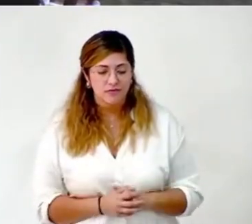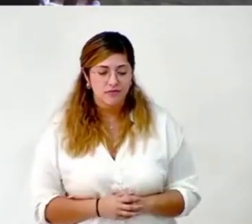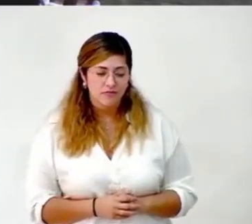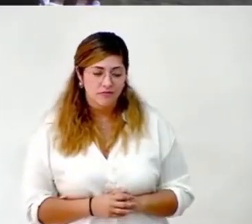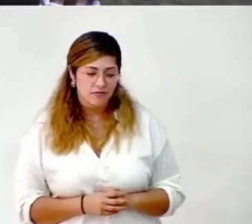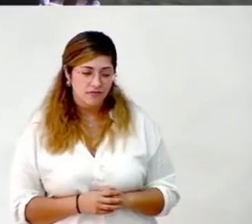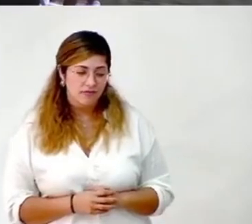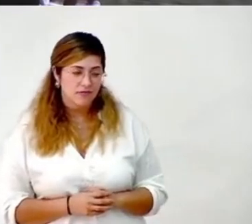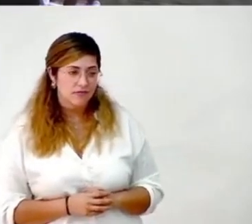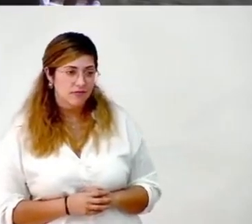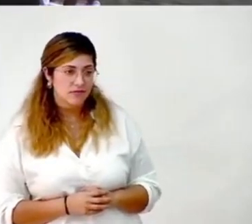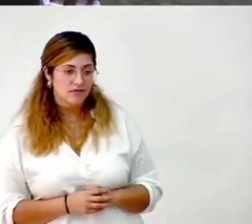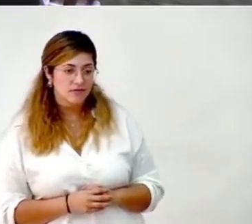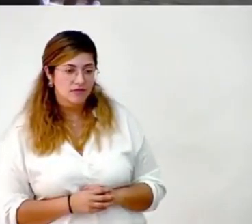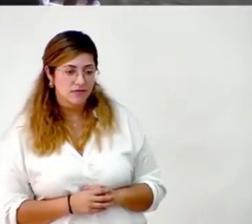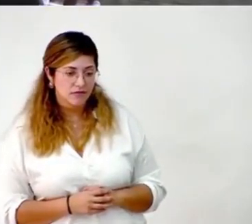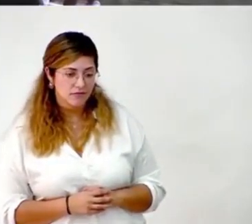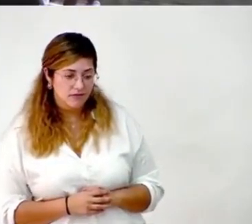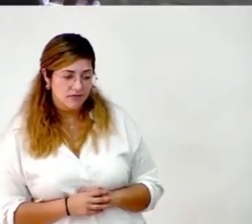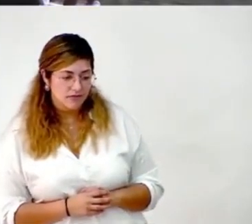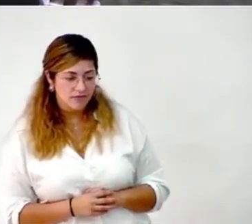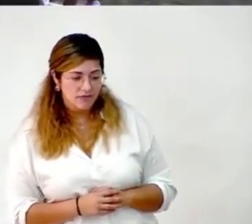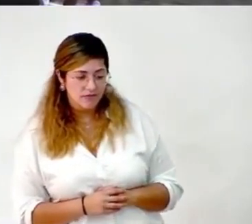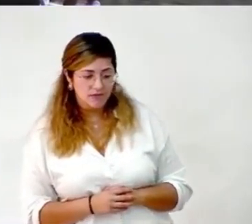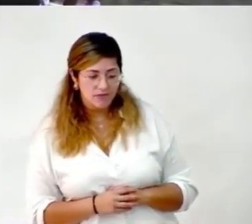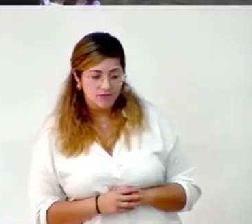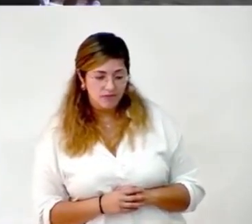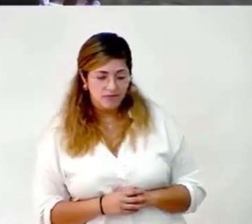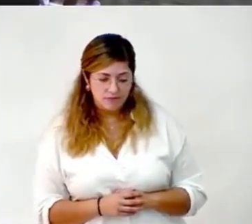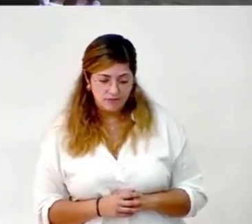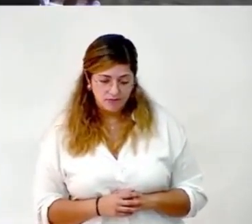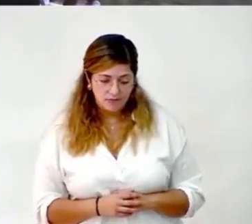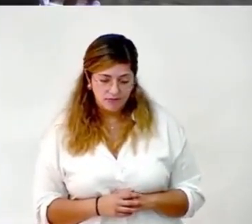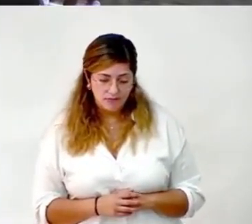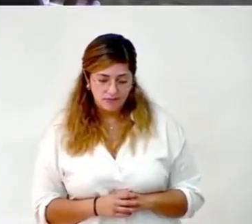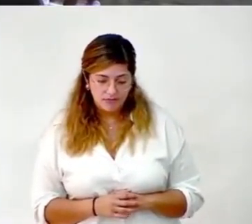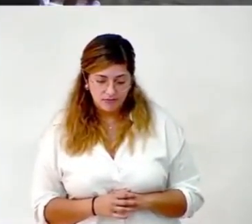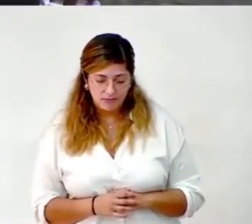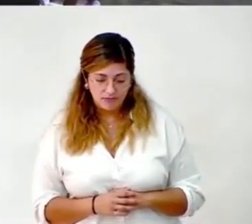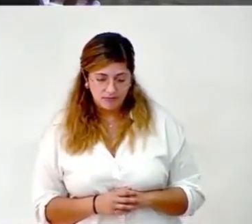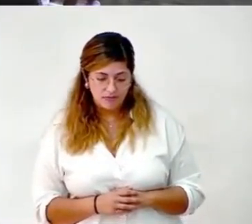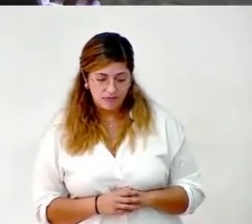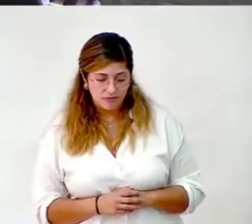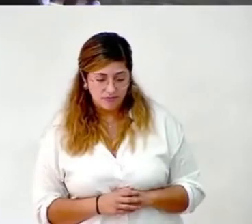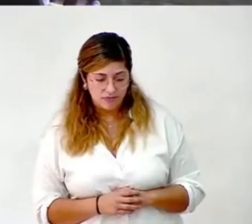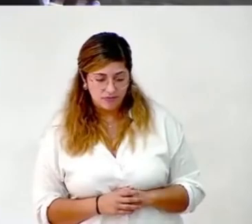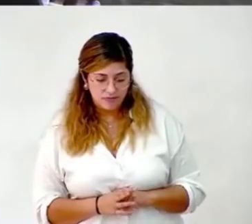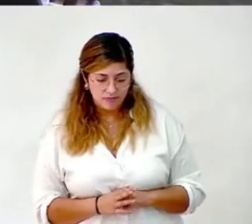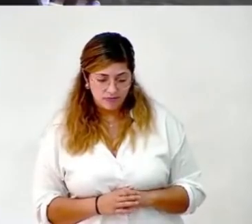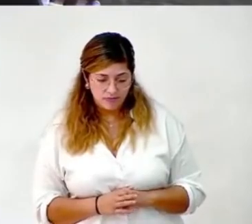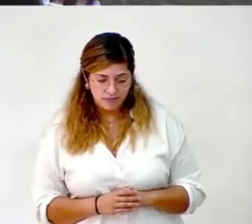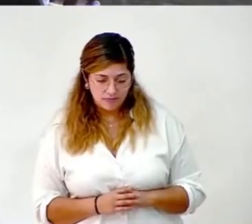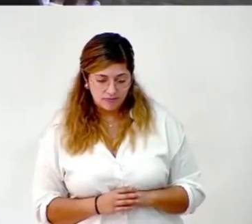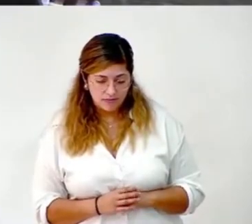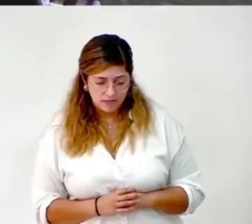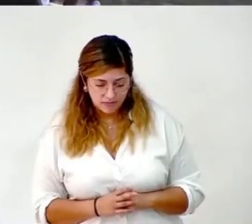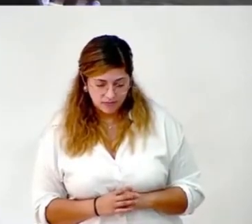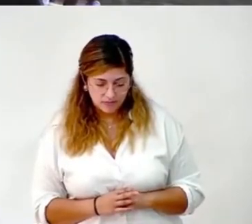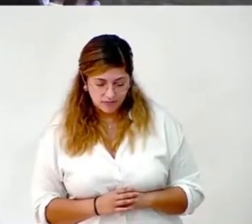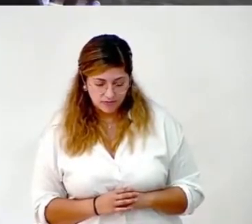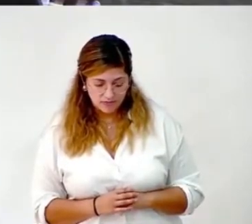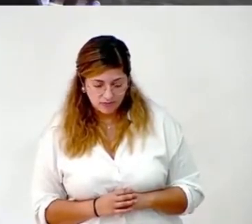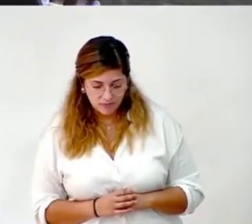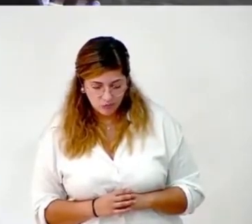desses 2 versículos é que os filhos de Deus devem considerar quem nós